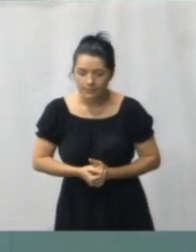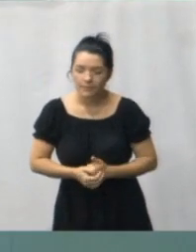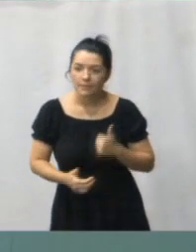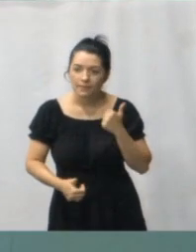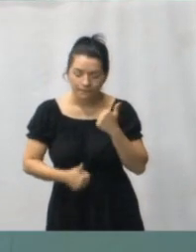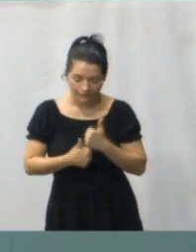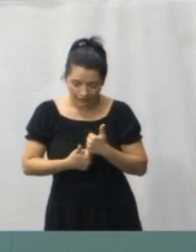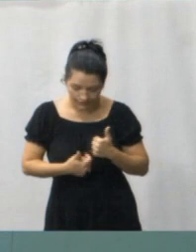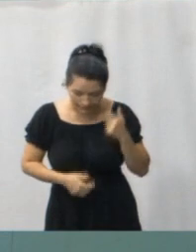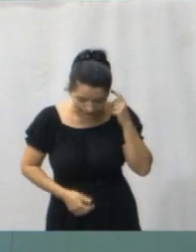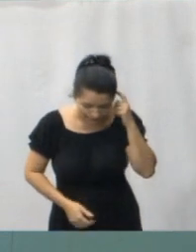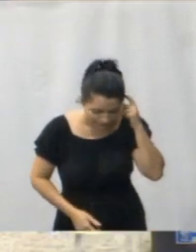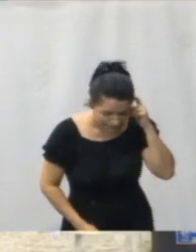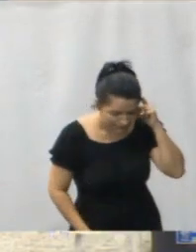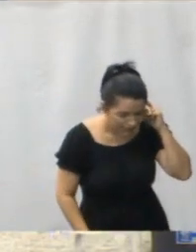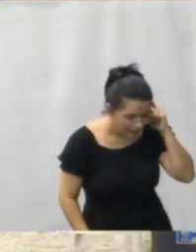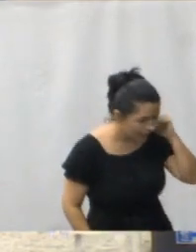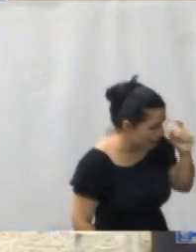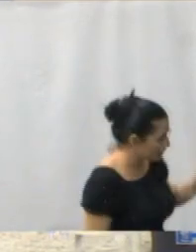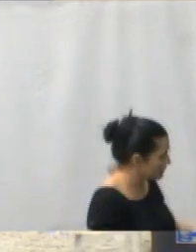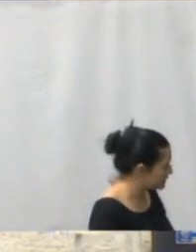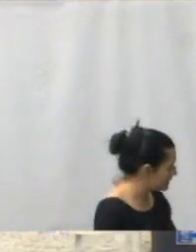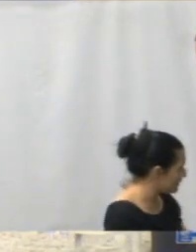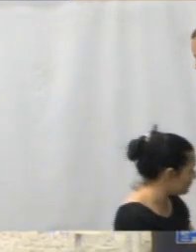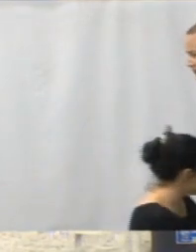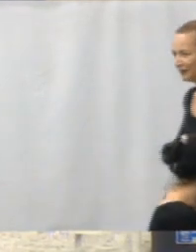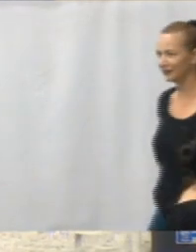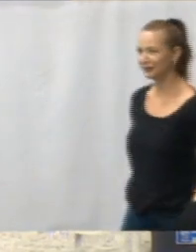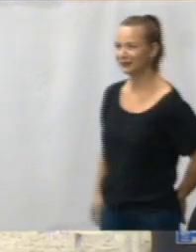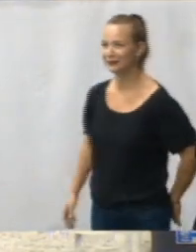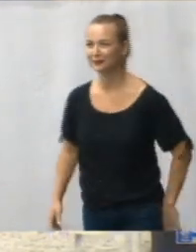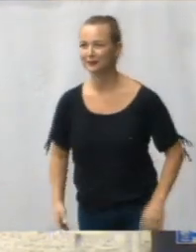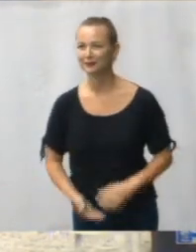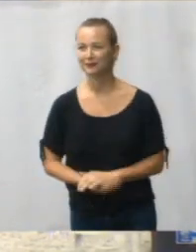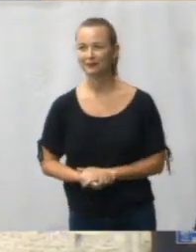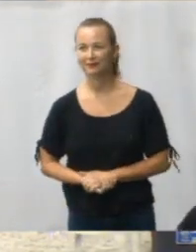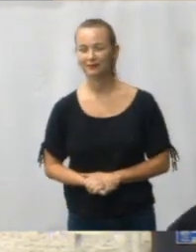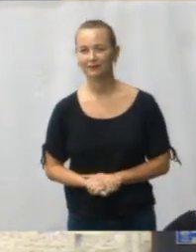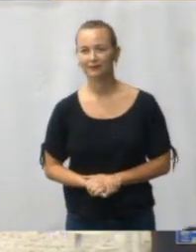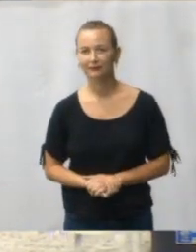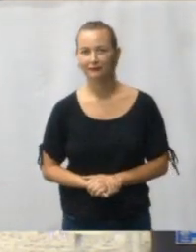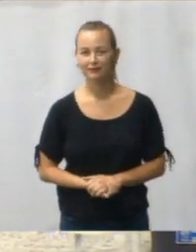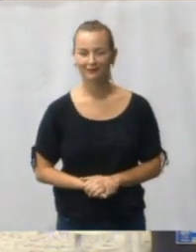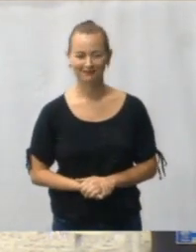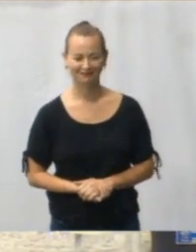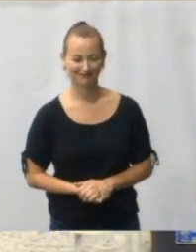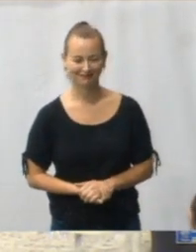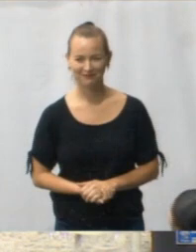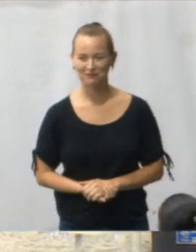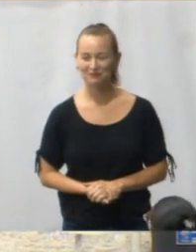Vereador Duda, líder do prefeito, vai tomar um café com o vereador Varejão